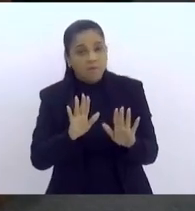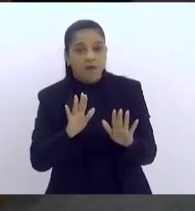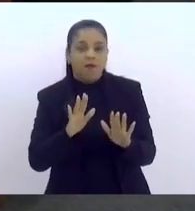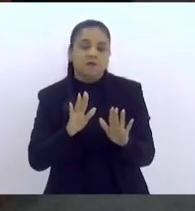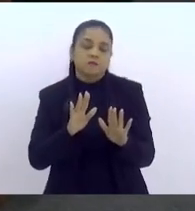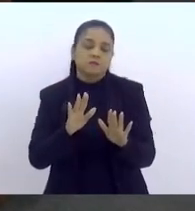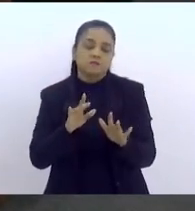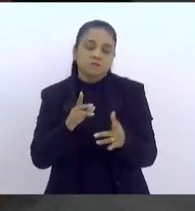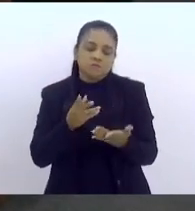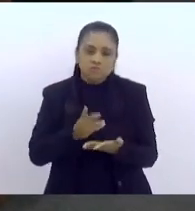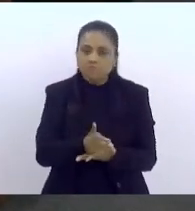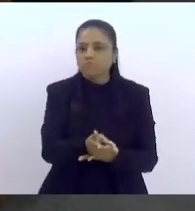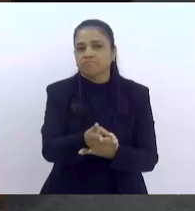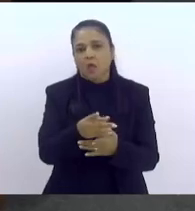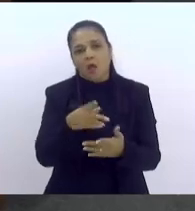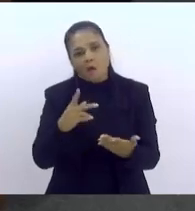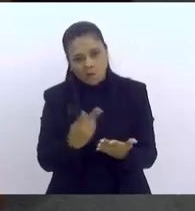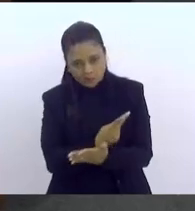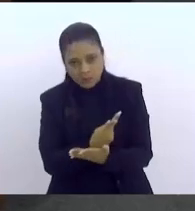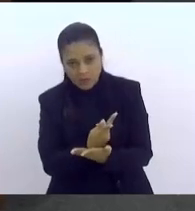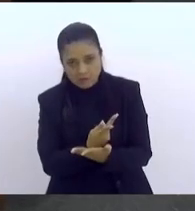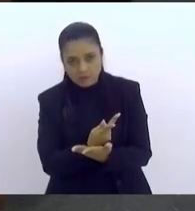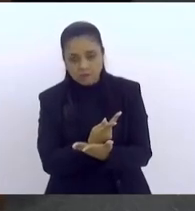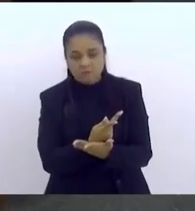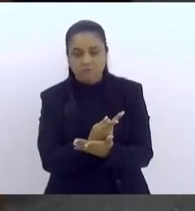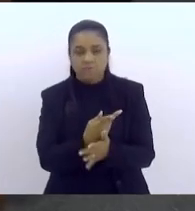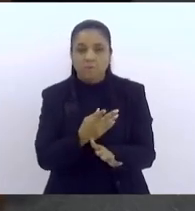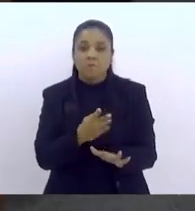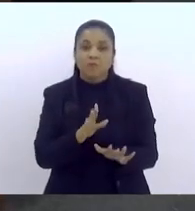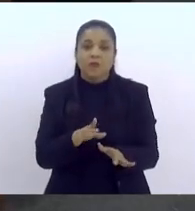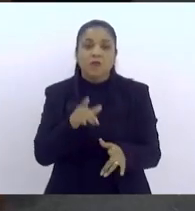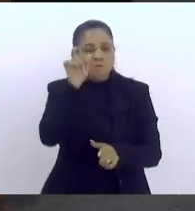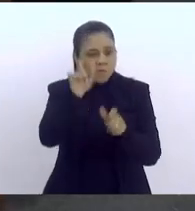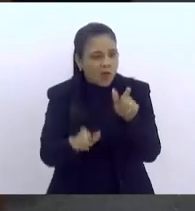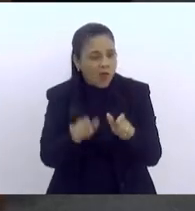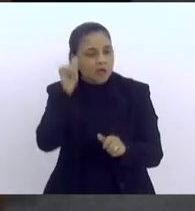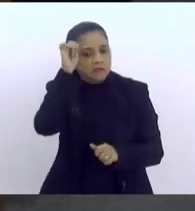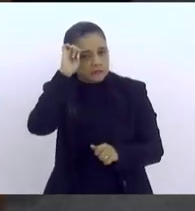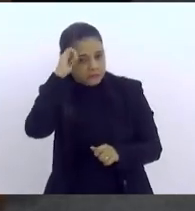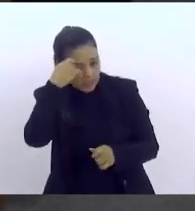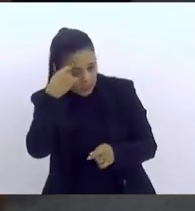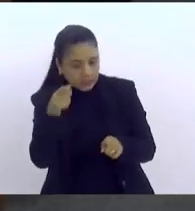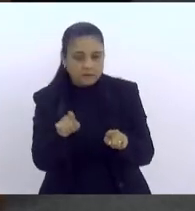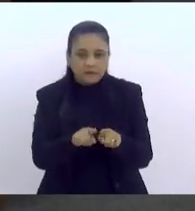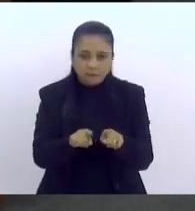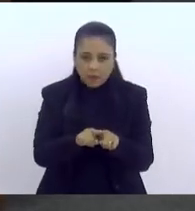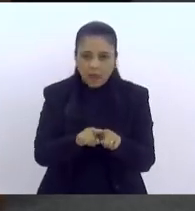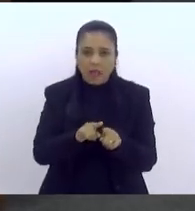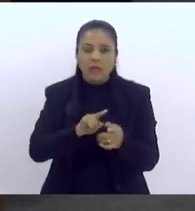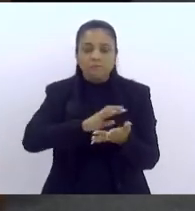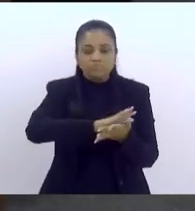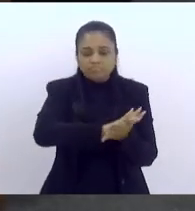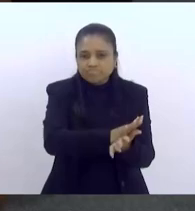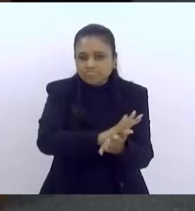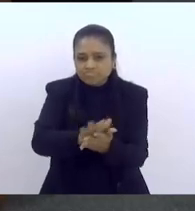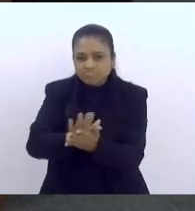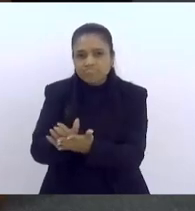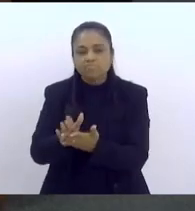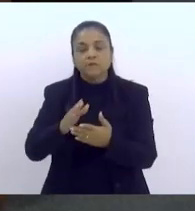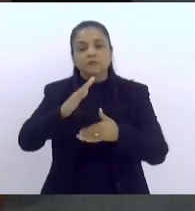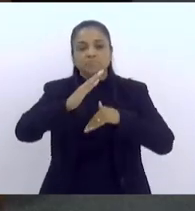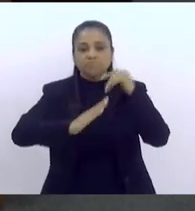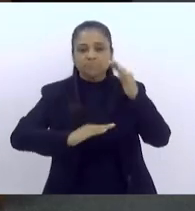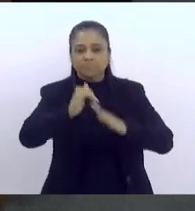mulheres transexuais e travestis, sobretudo aquelas mais vulneráveis, mulheres negras, mulheres que são constrangidas ao mercado da prostituição de